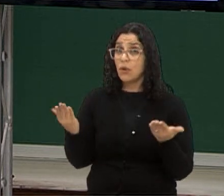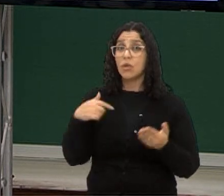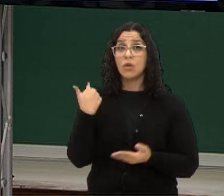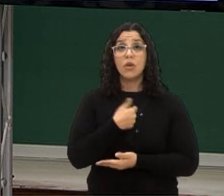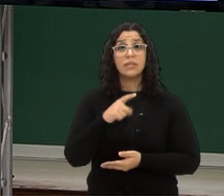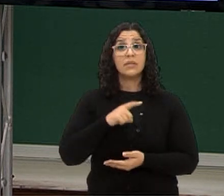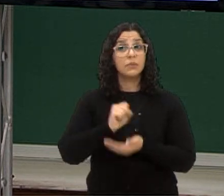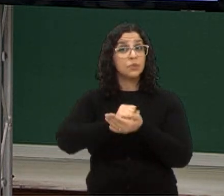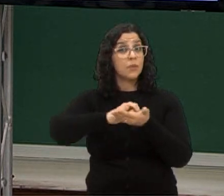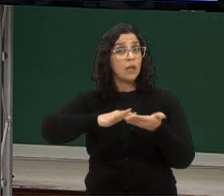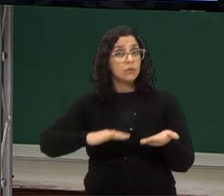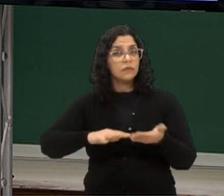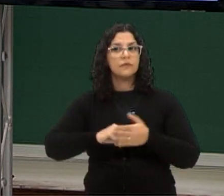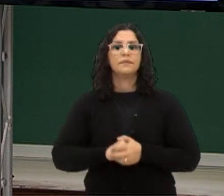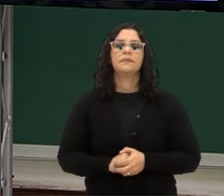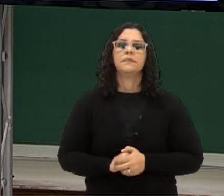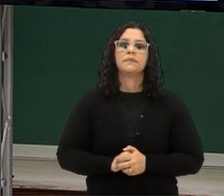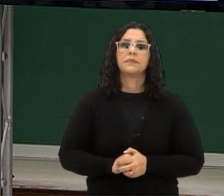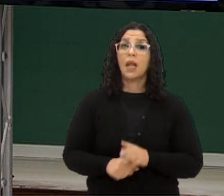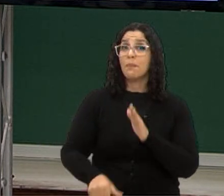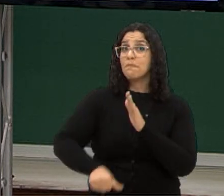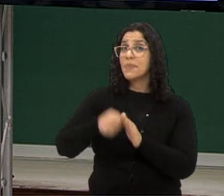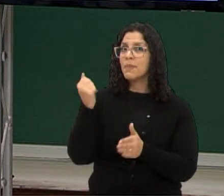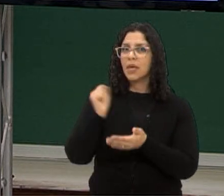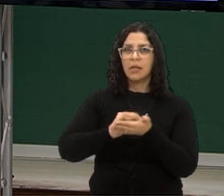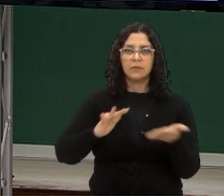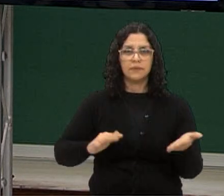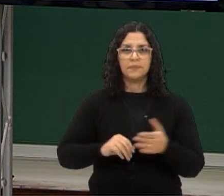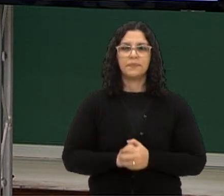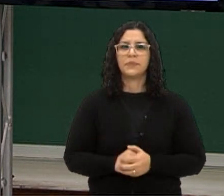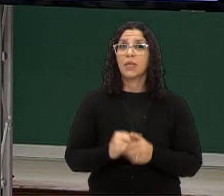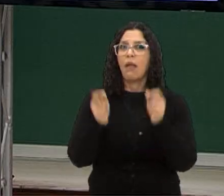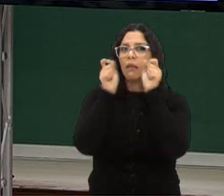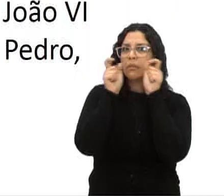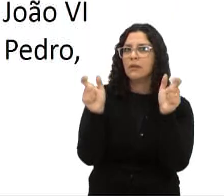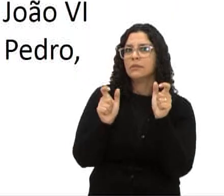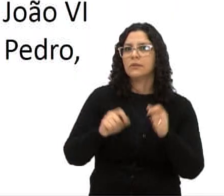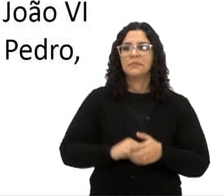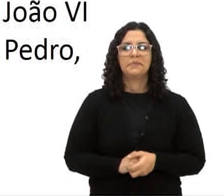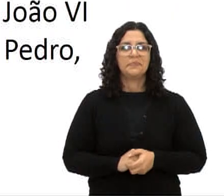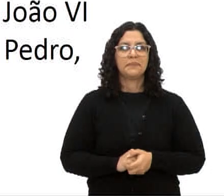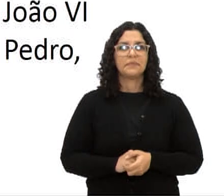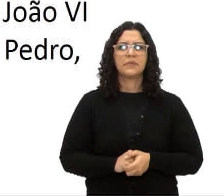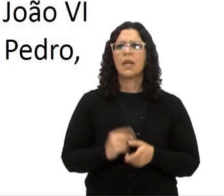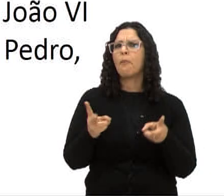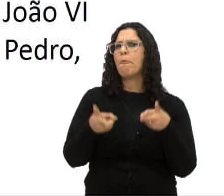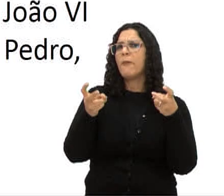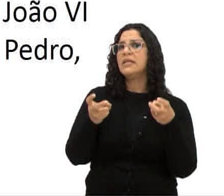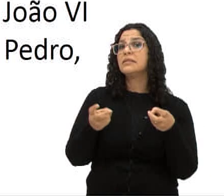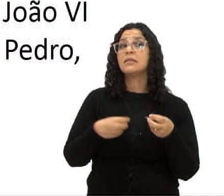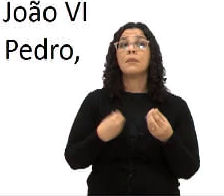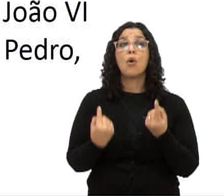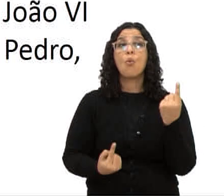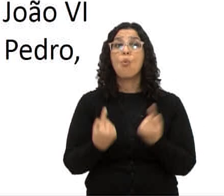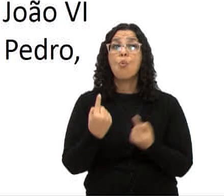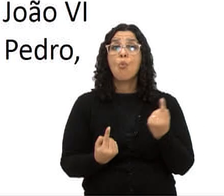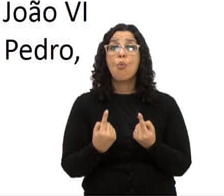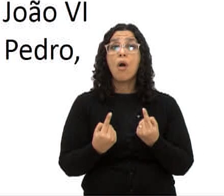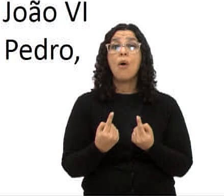Gente, nós teremos agora uma atividade, a primeira atividade. Presta atenção. Identifique a alternativa